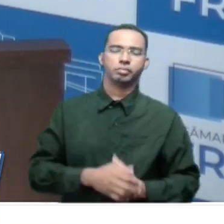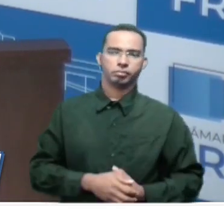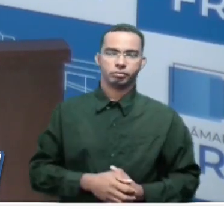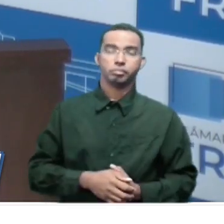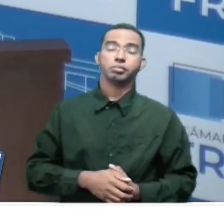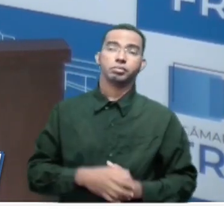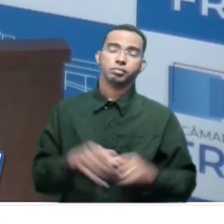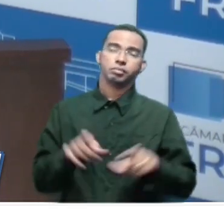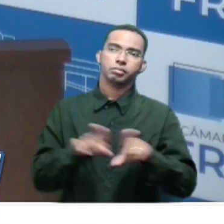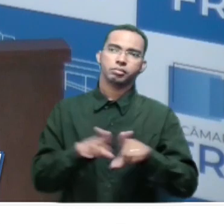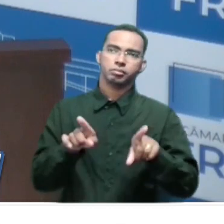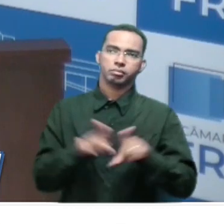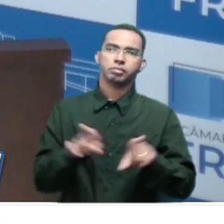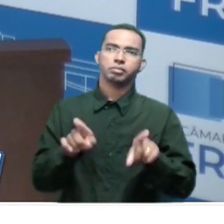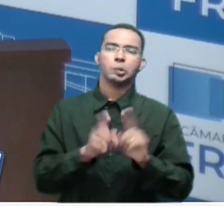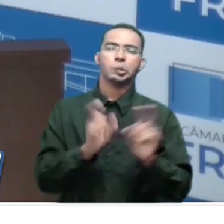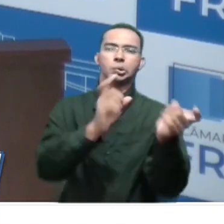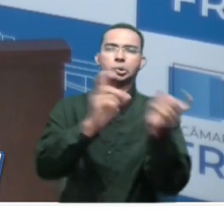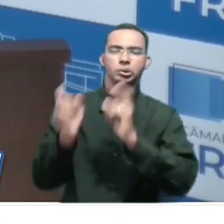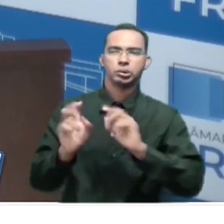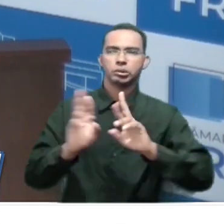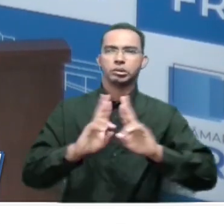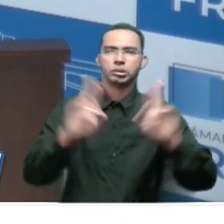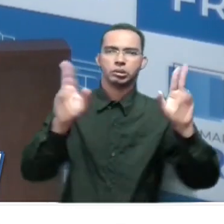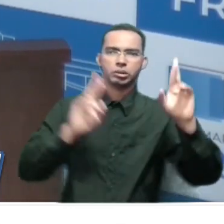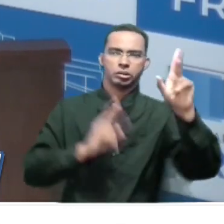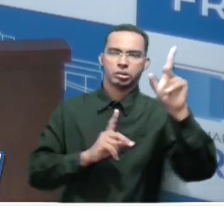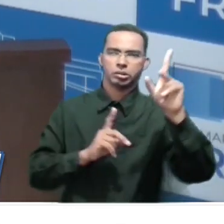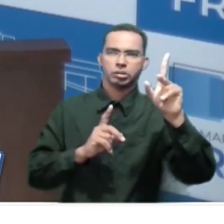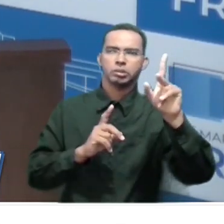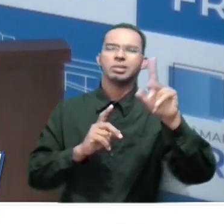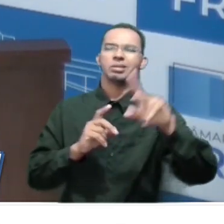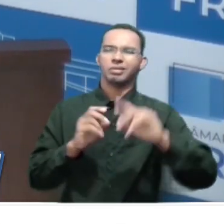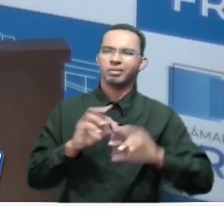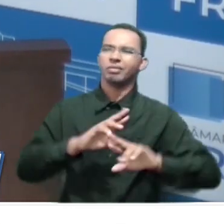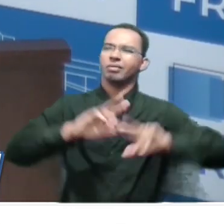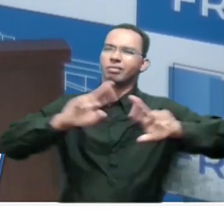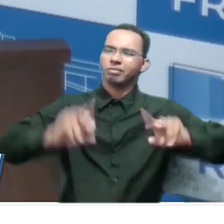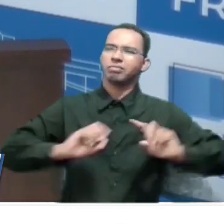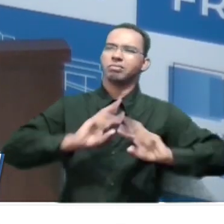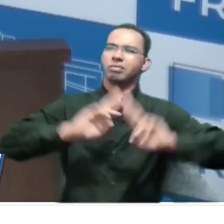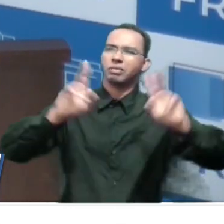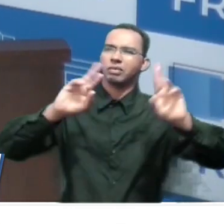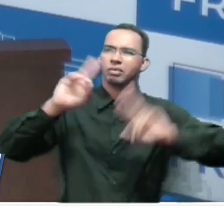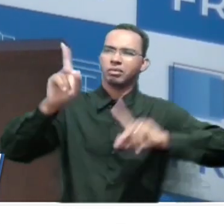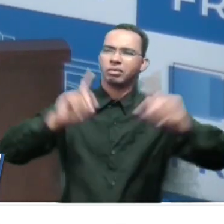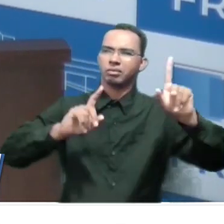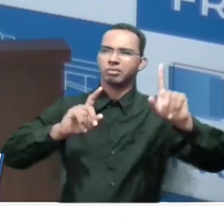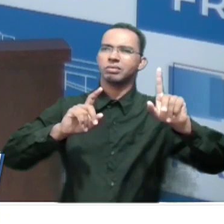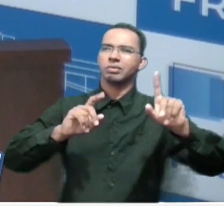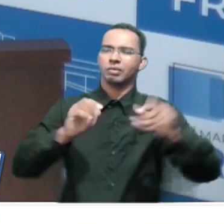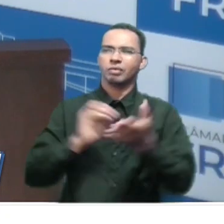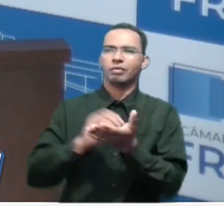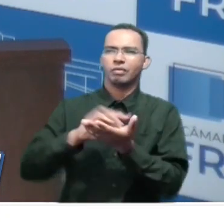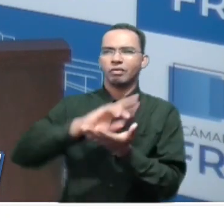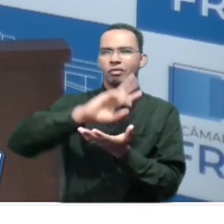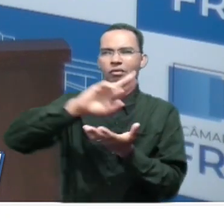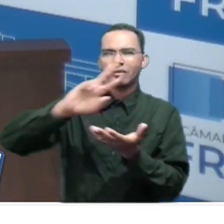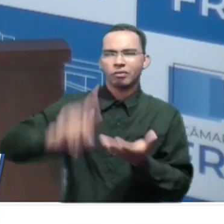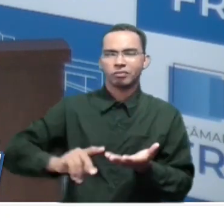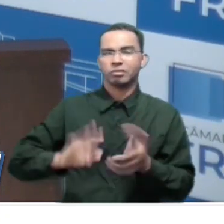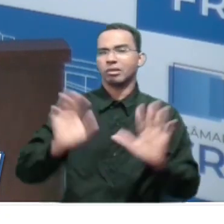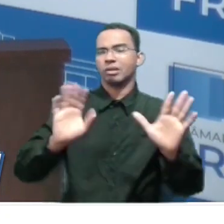mesmo tempo discutir da indiferença. Quanta indiferença! Quanta indiferença! Ah, não